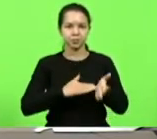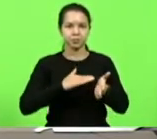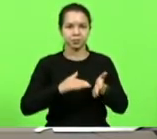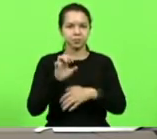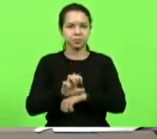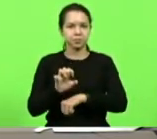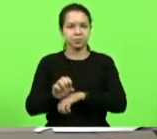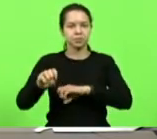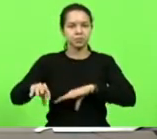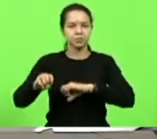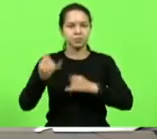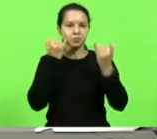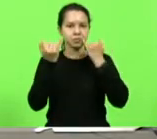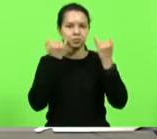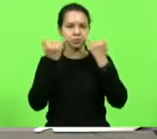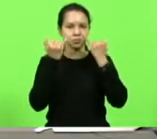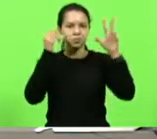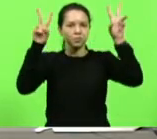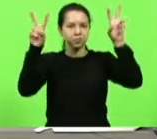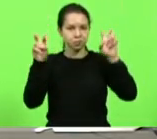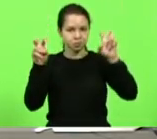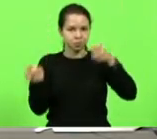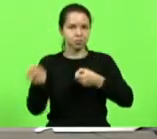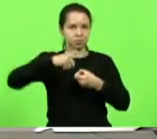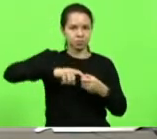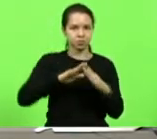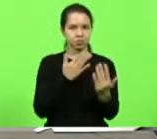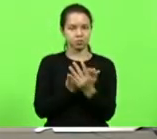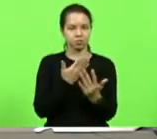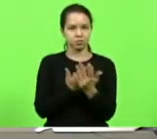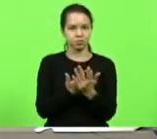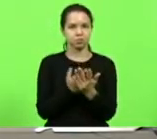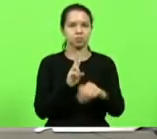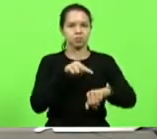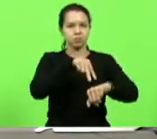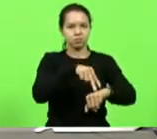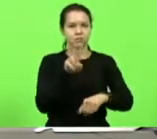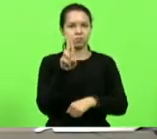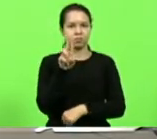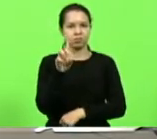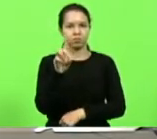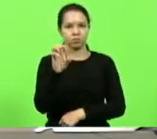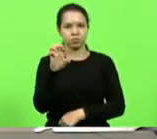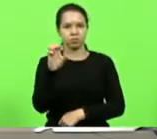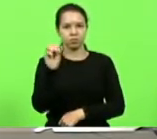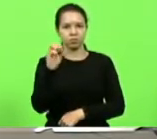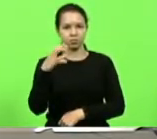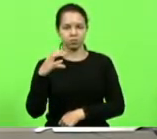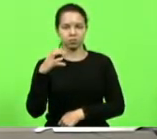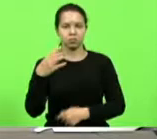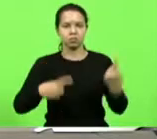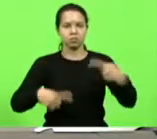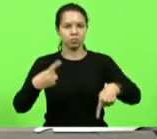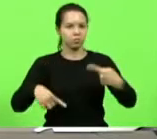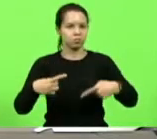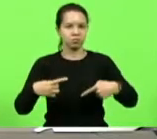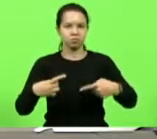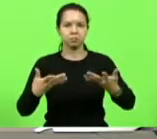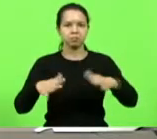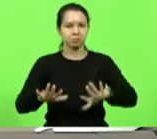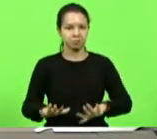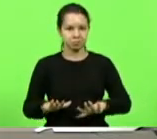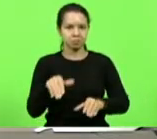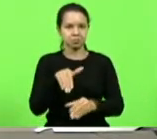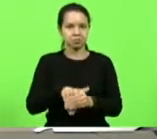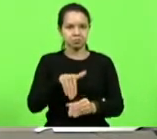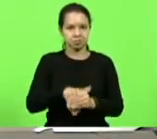da Educação informações acerca do retorno das aulas presenciais da UDESC, em discussão. Não havendo quem queira discutir, em votação, deputados